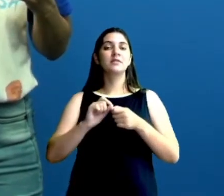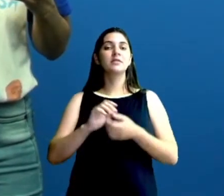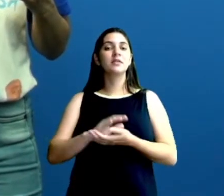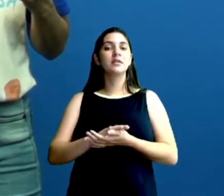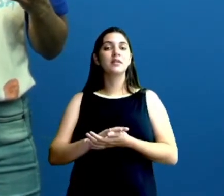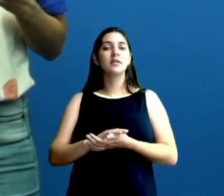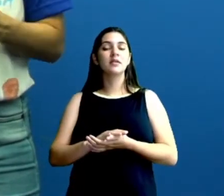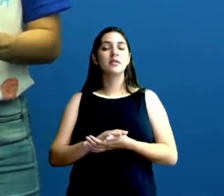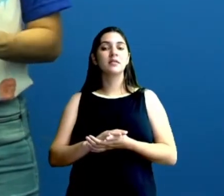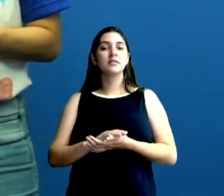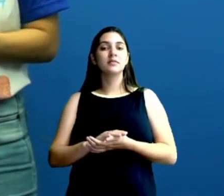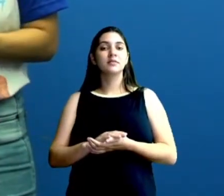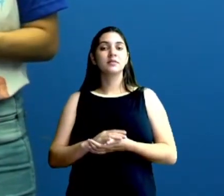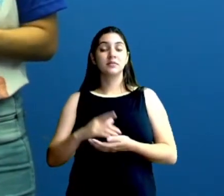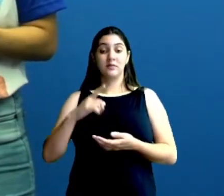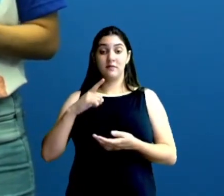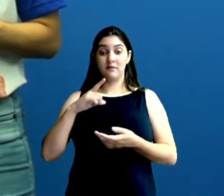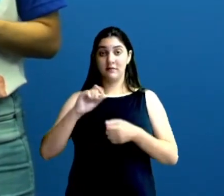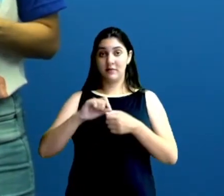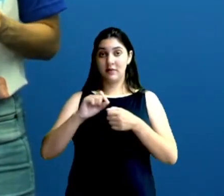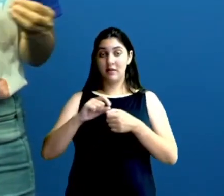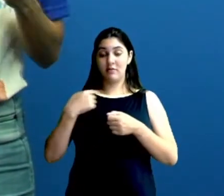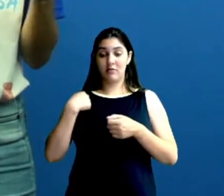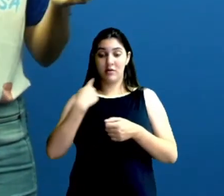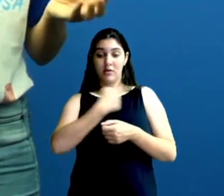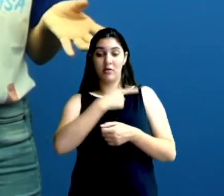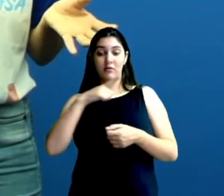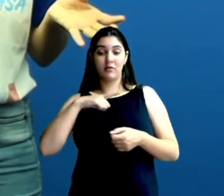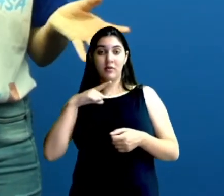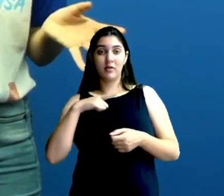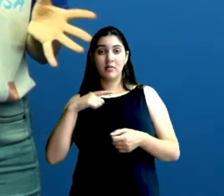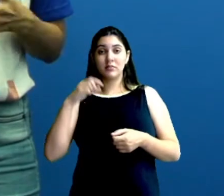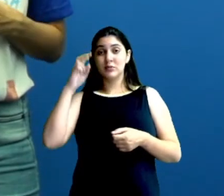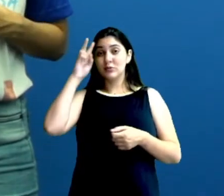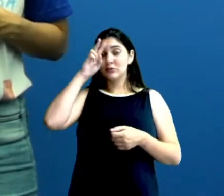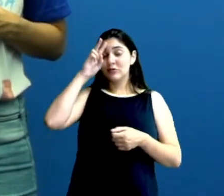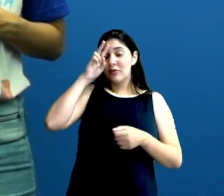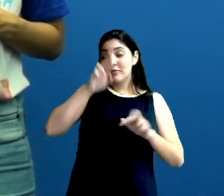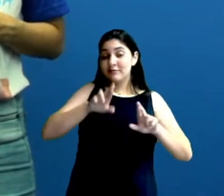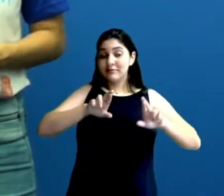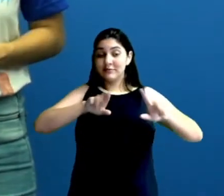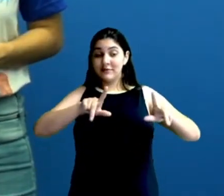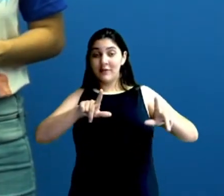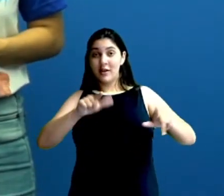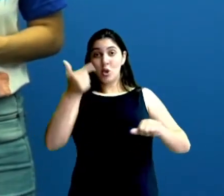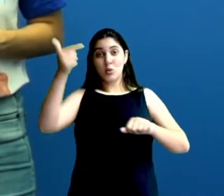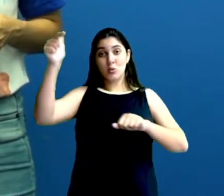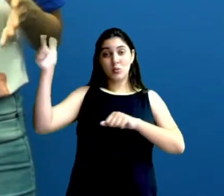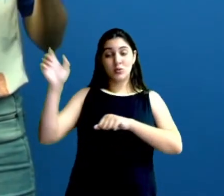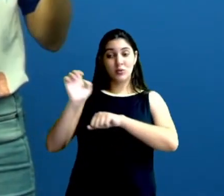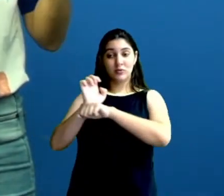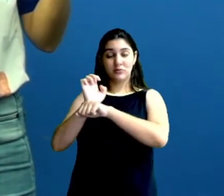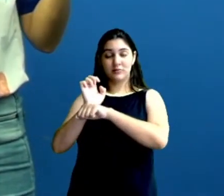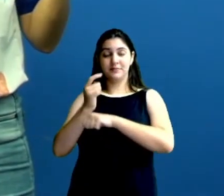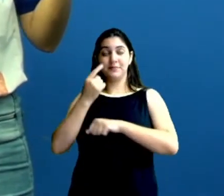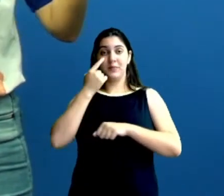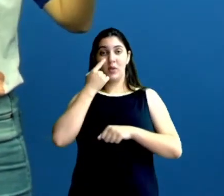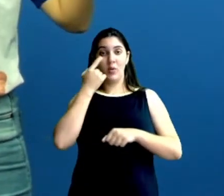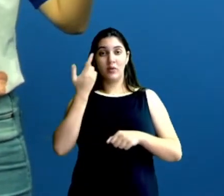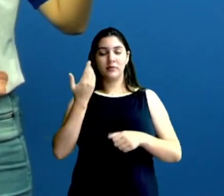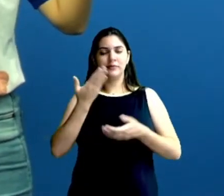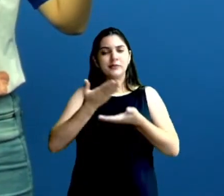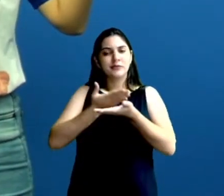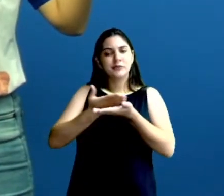fazer com que nós tenhamos uma história diferente dos outros estados. Olha, lá